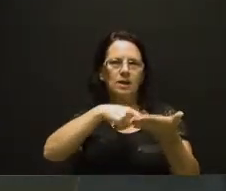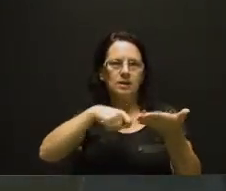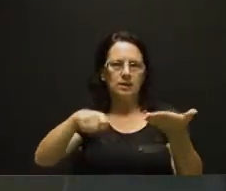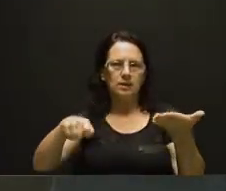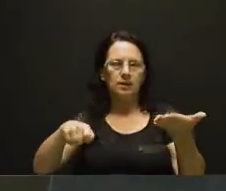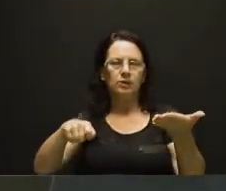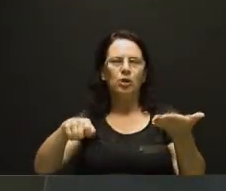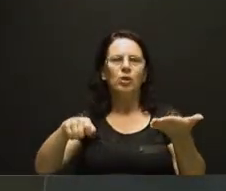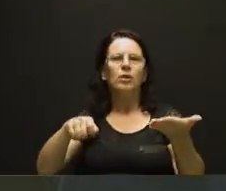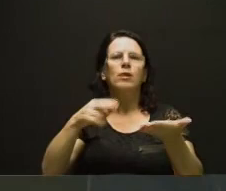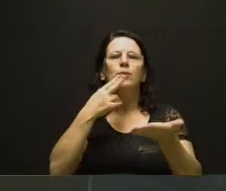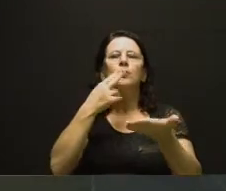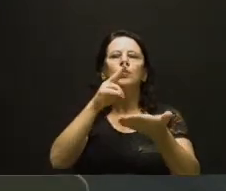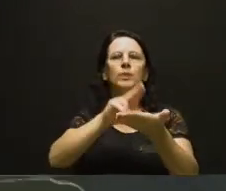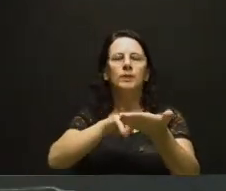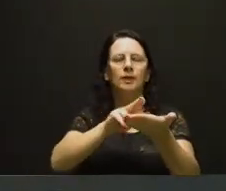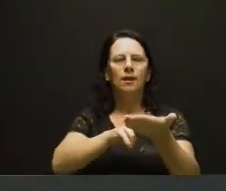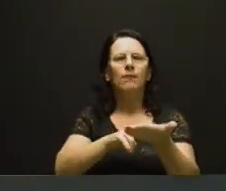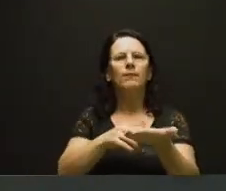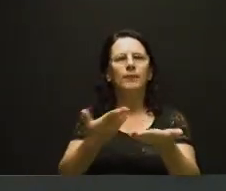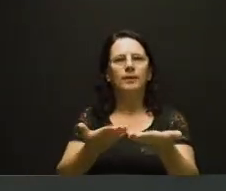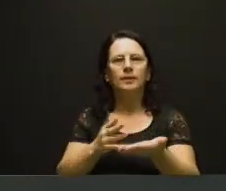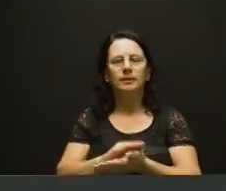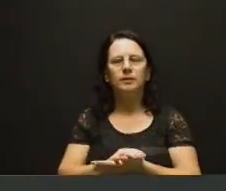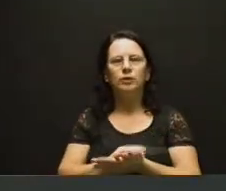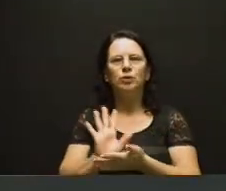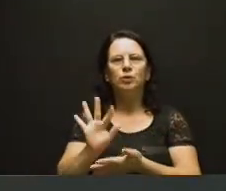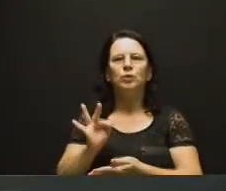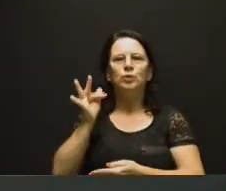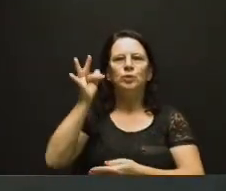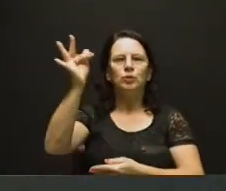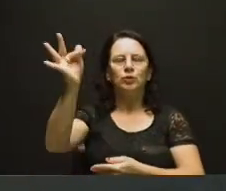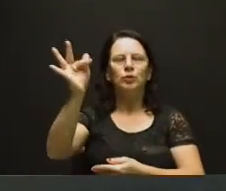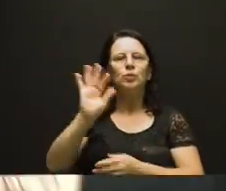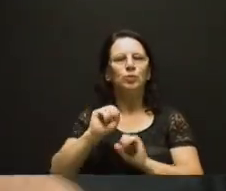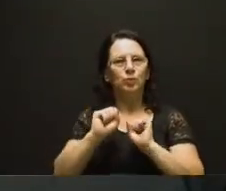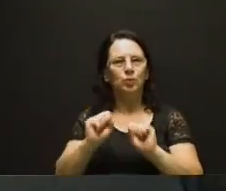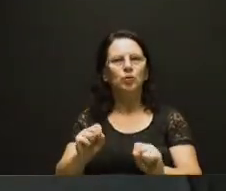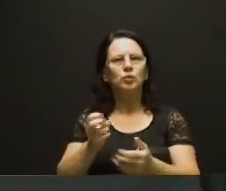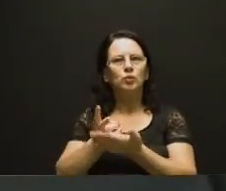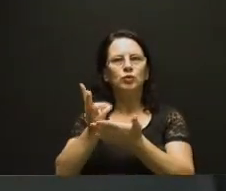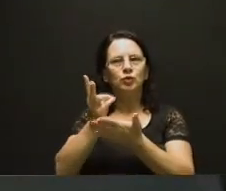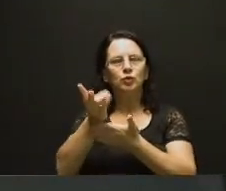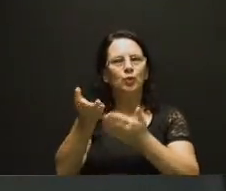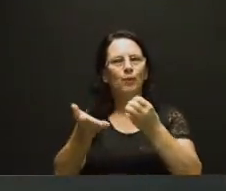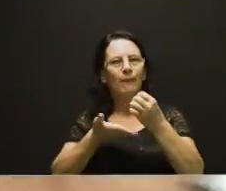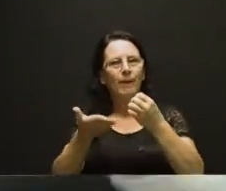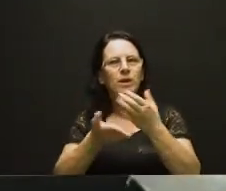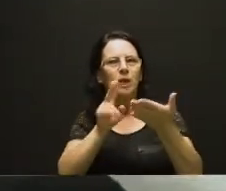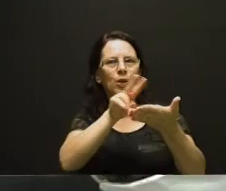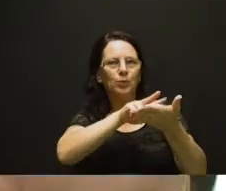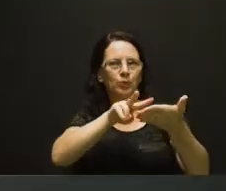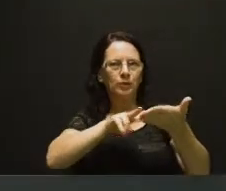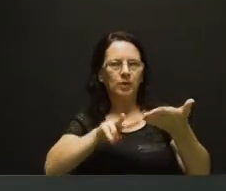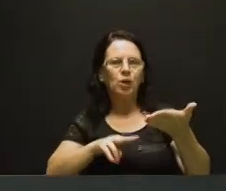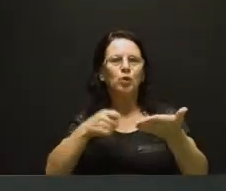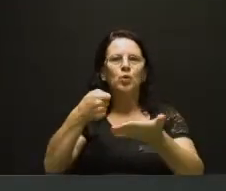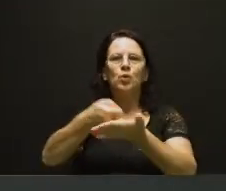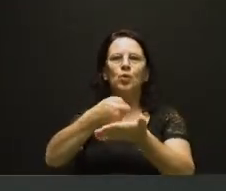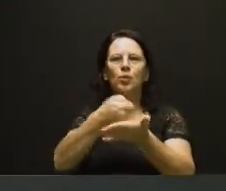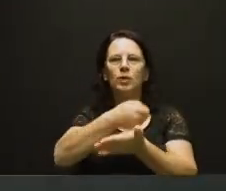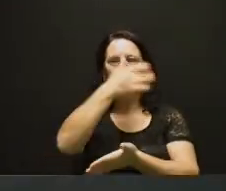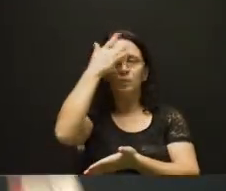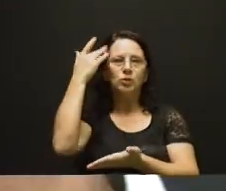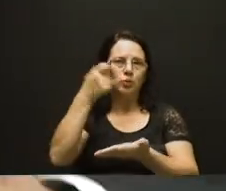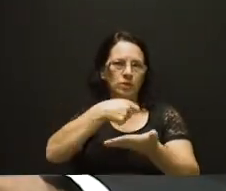essa carta é uma ferramenta para que no futuro nós possamos continuar baseado nela e cobrando a todos